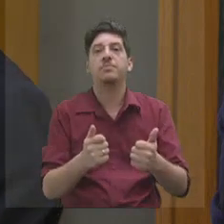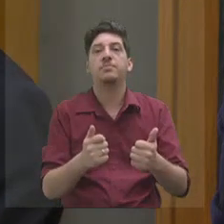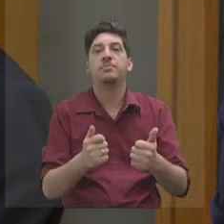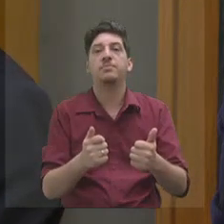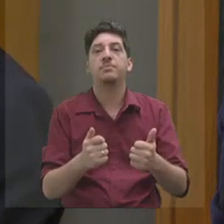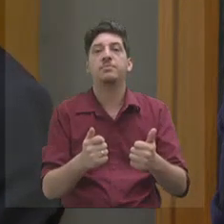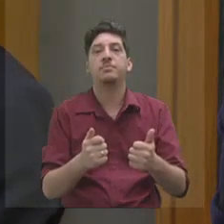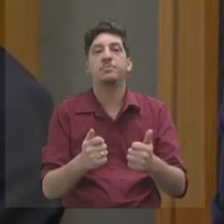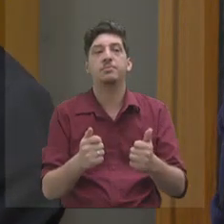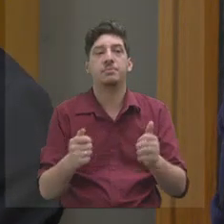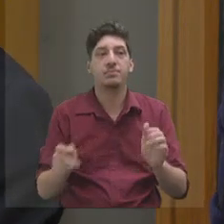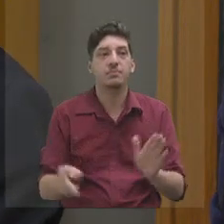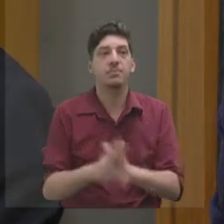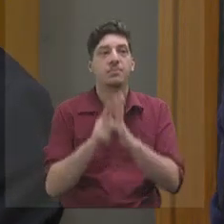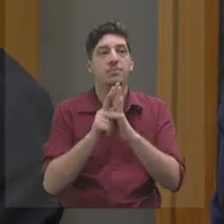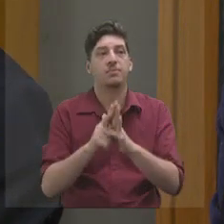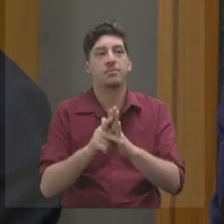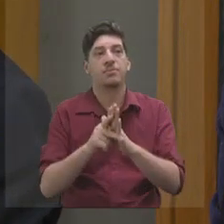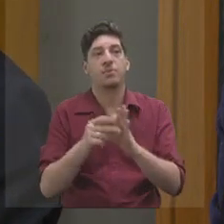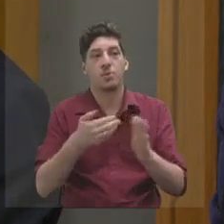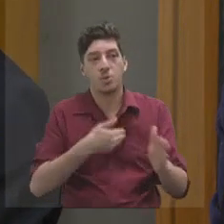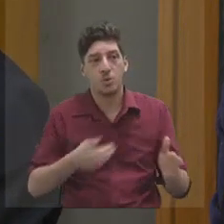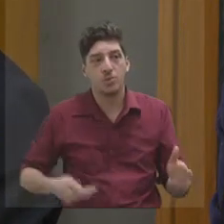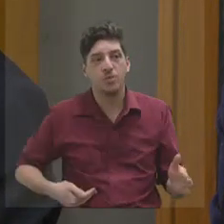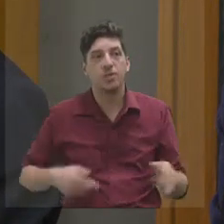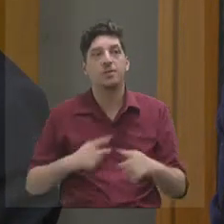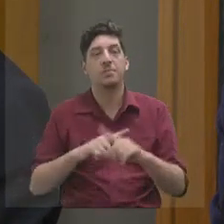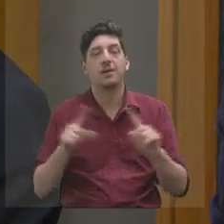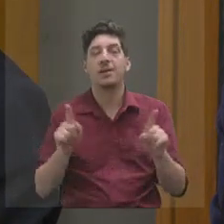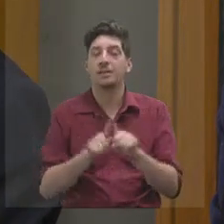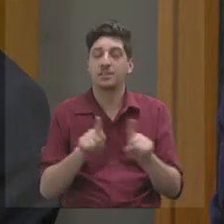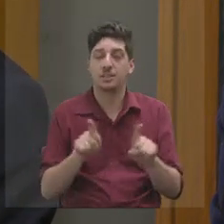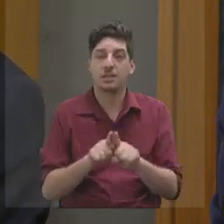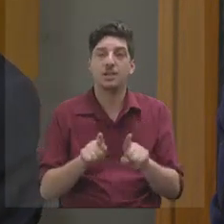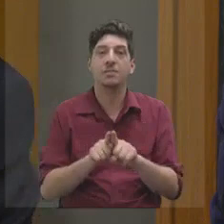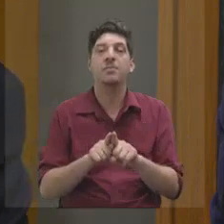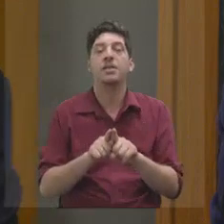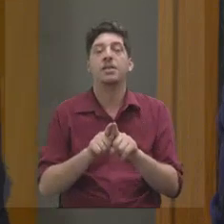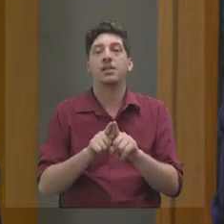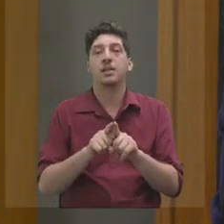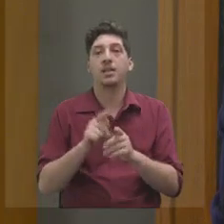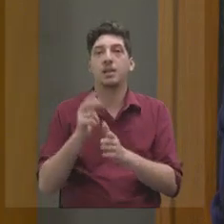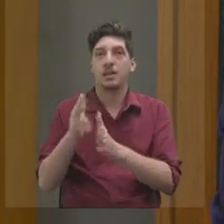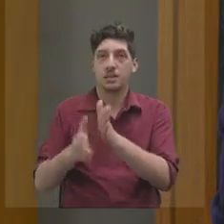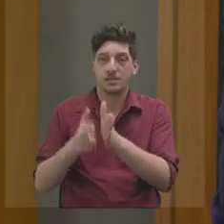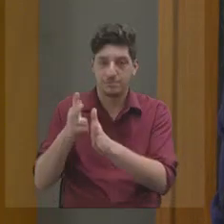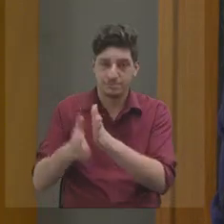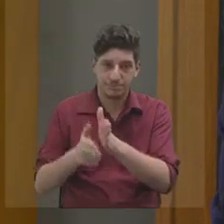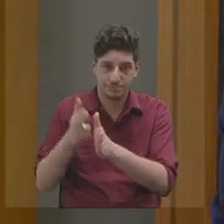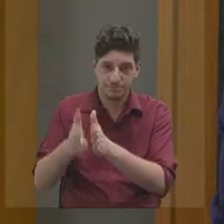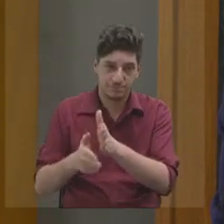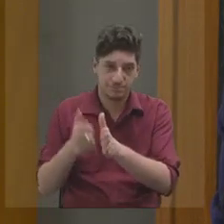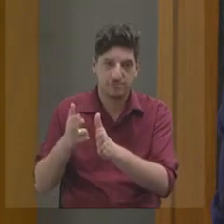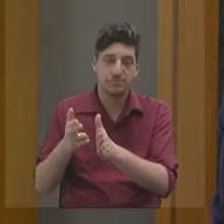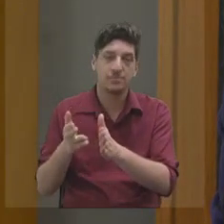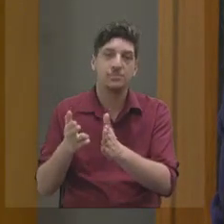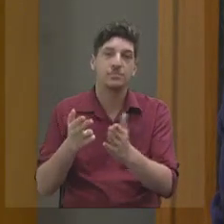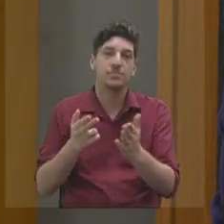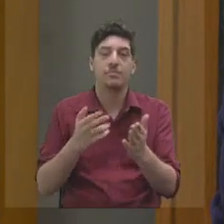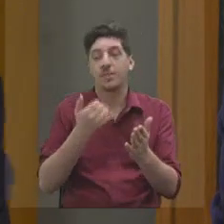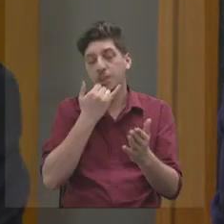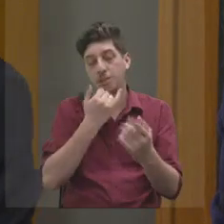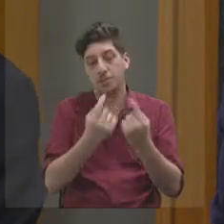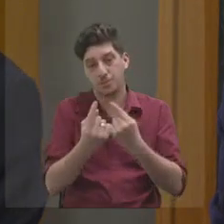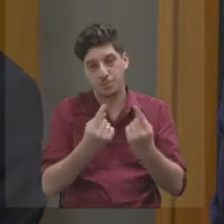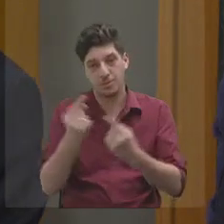pertencentes ao estado mas também com relação a malha de rodovias do Governo